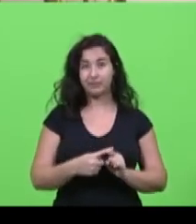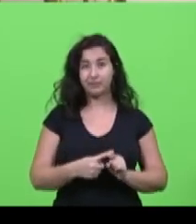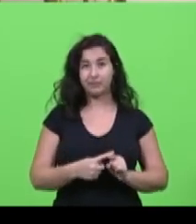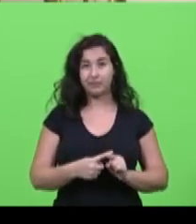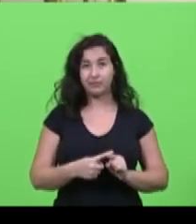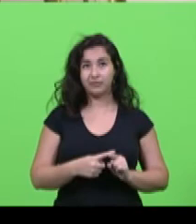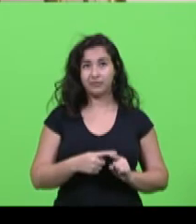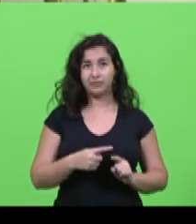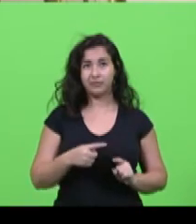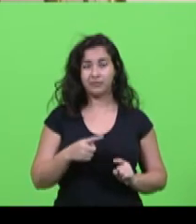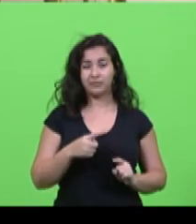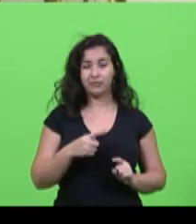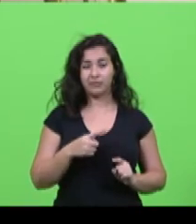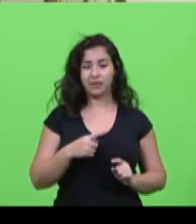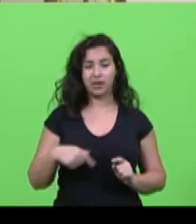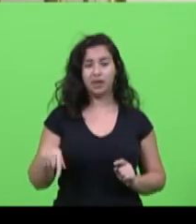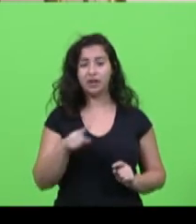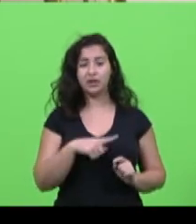fazer